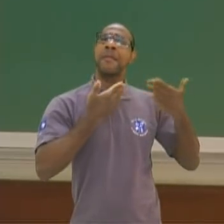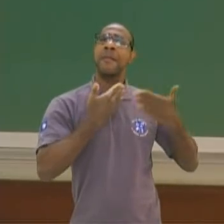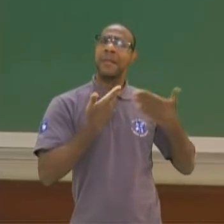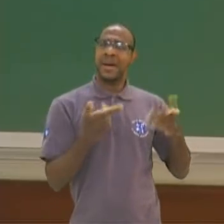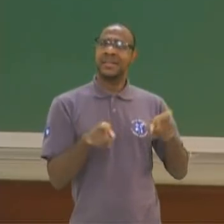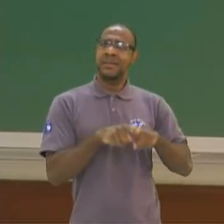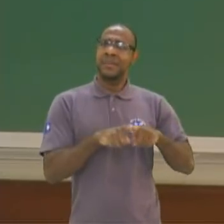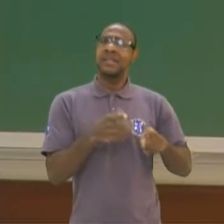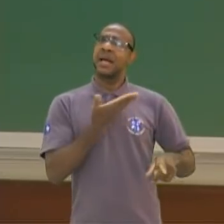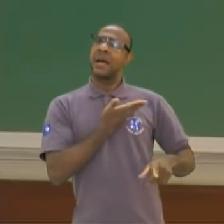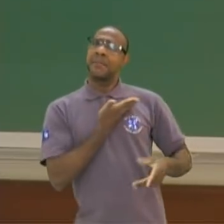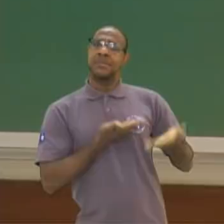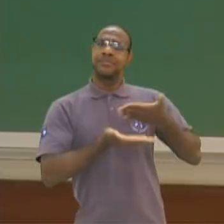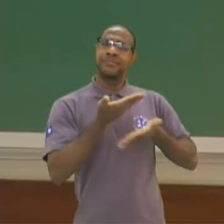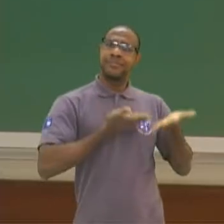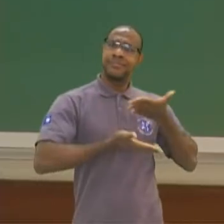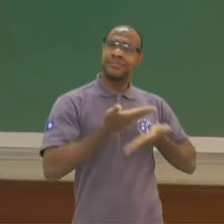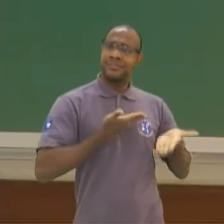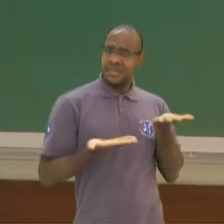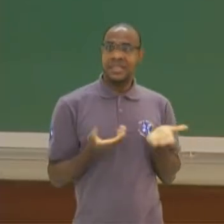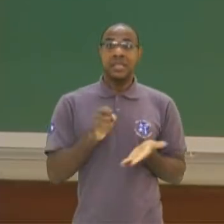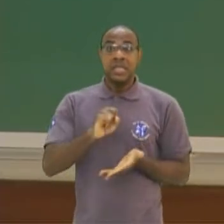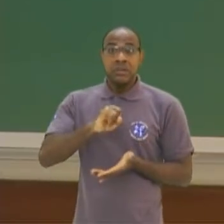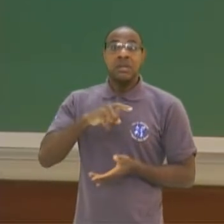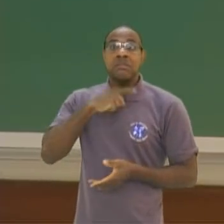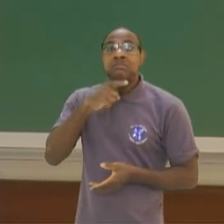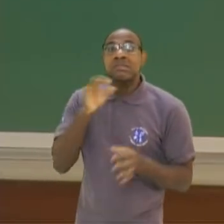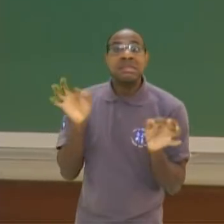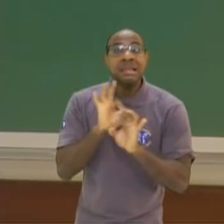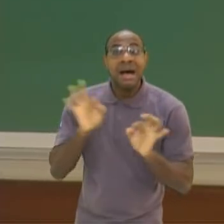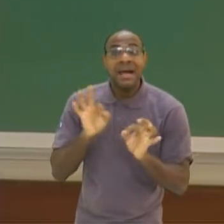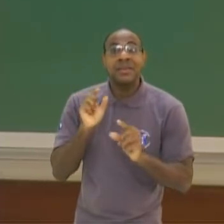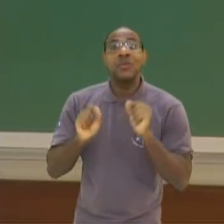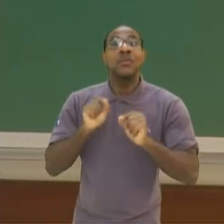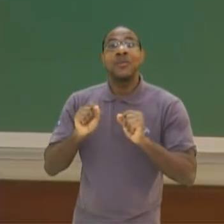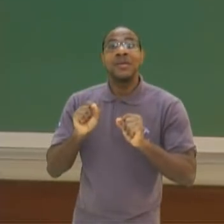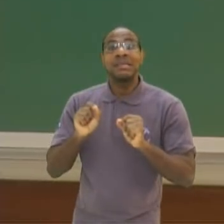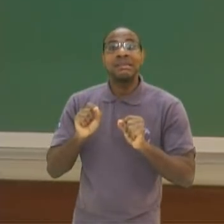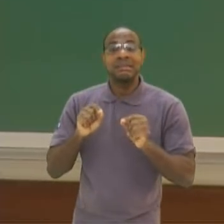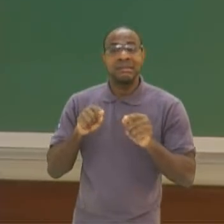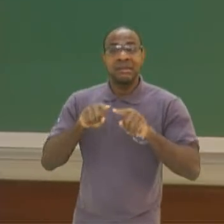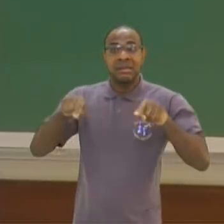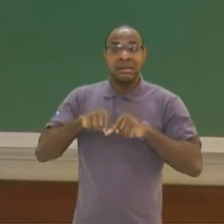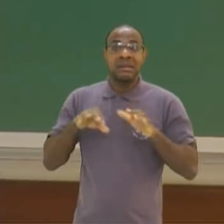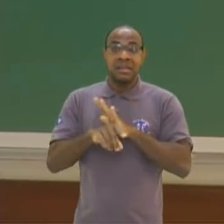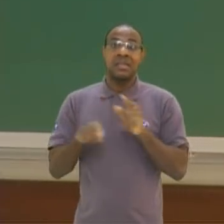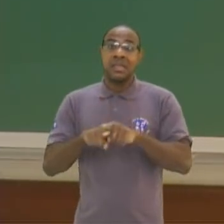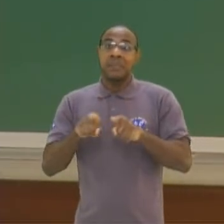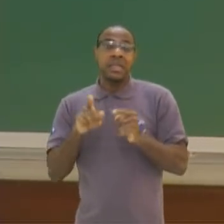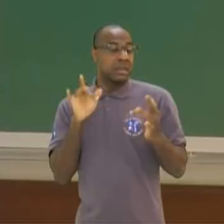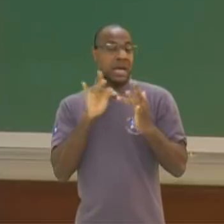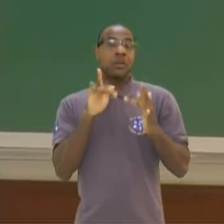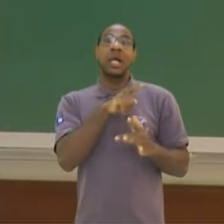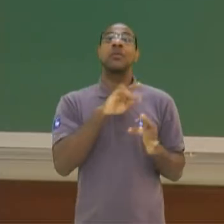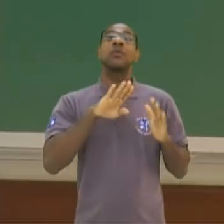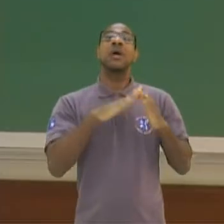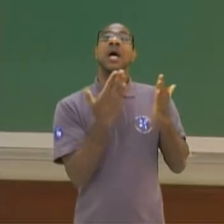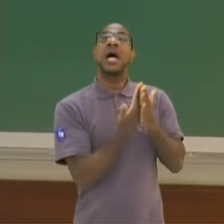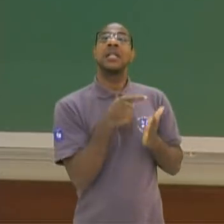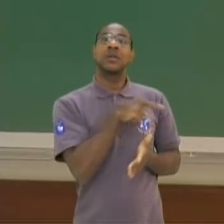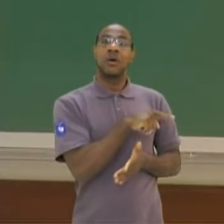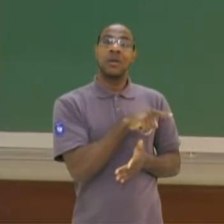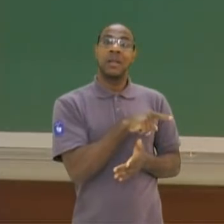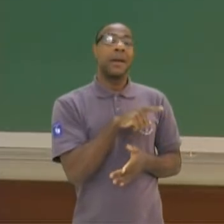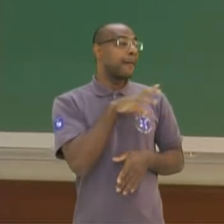com seus colegas. Se você não está conseguindo acessar o Classroom, entre em contato com a sua escola. Pegue a